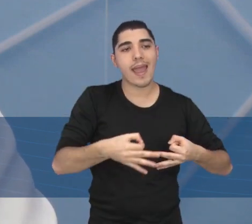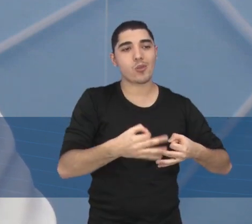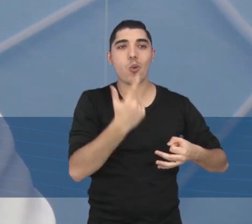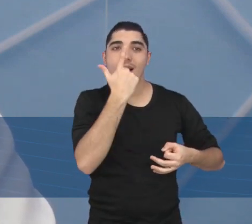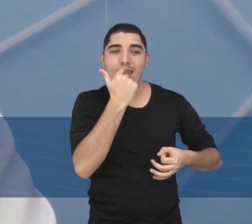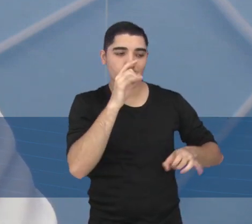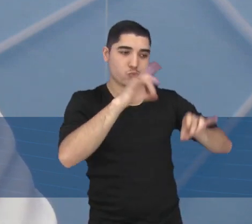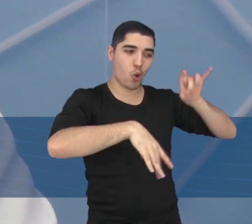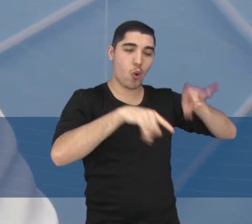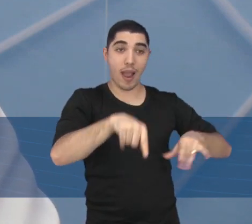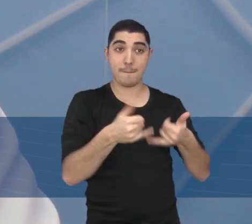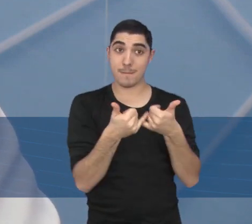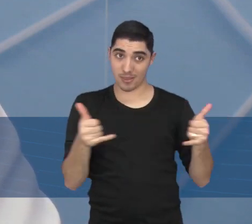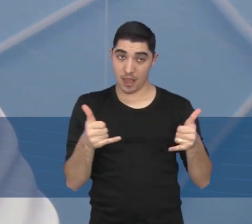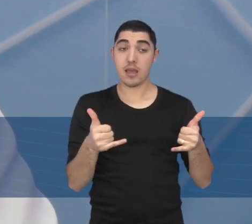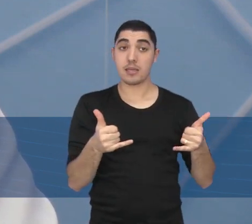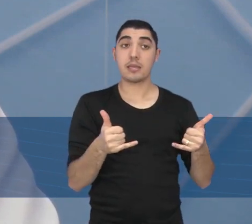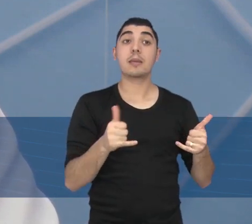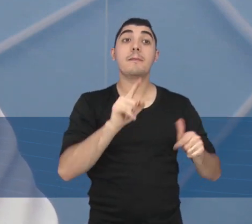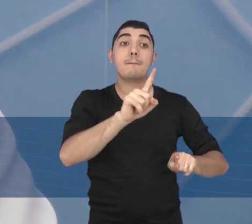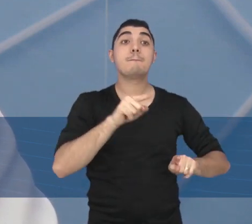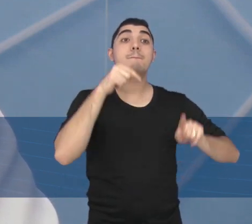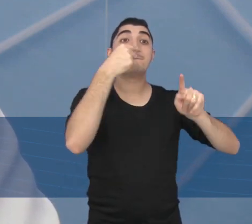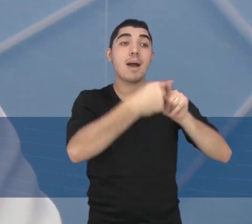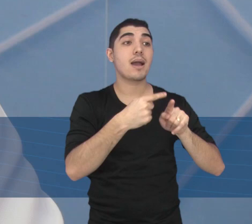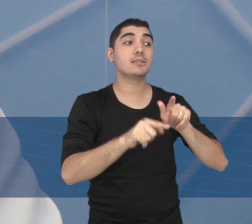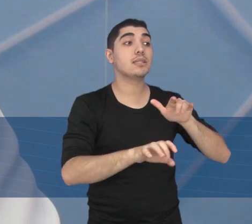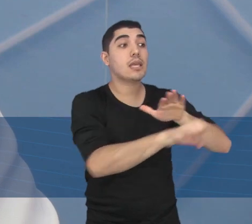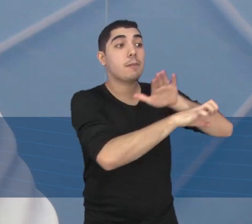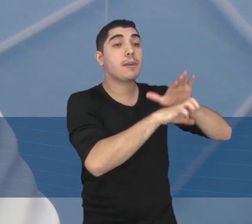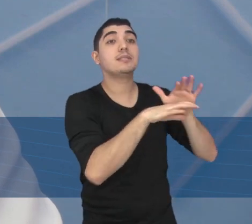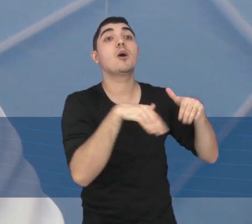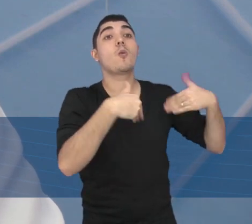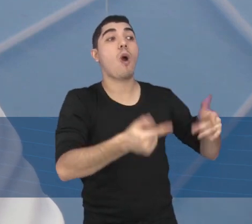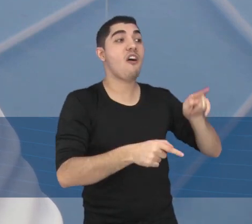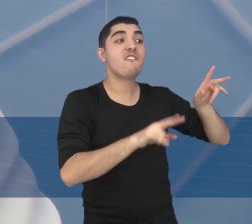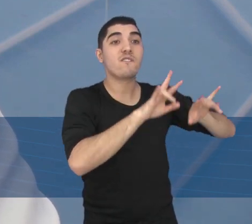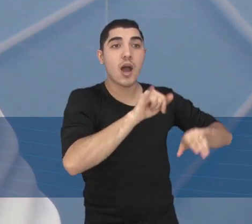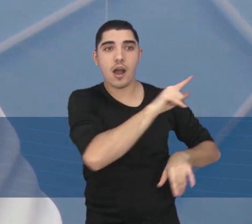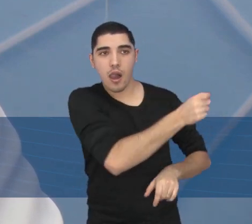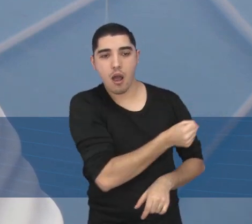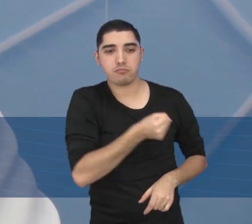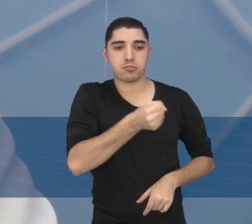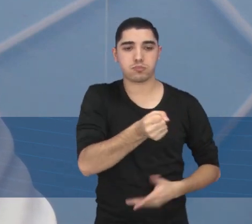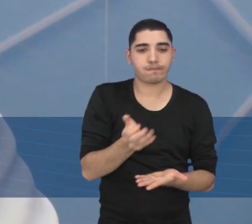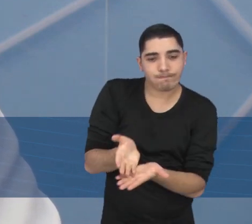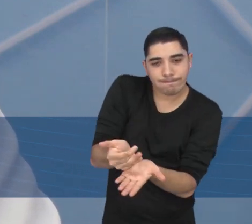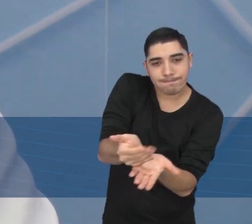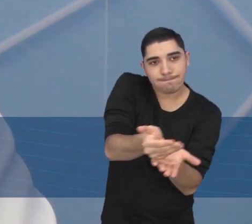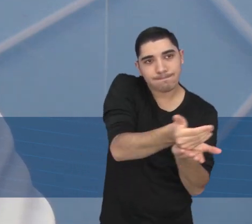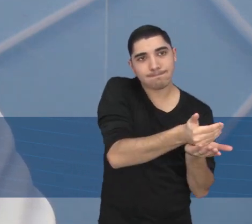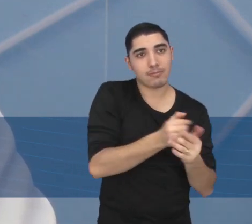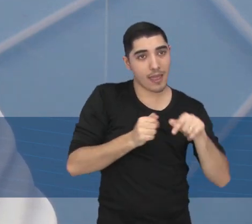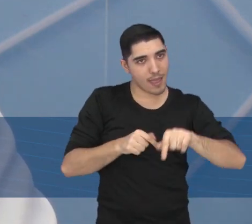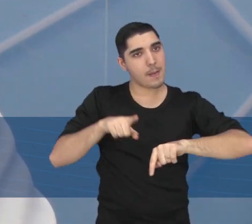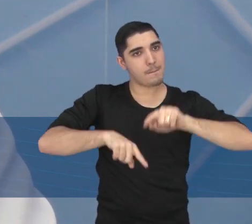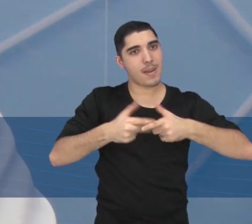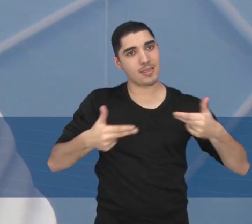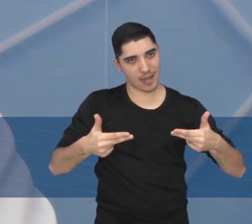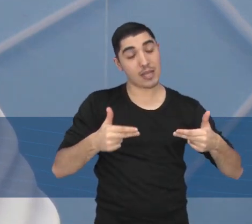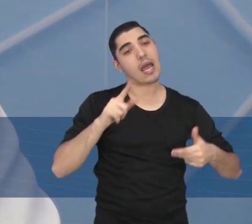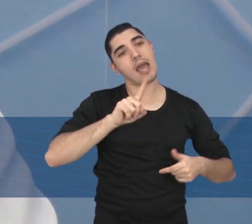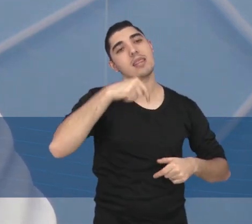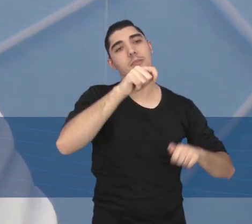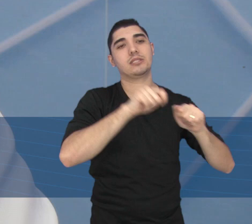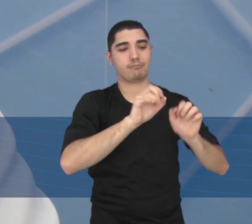depois contratam também os operadores da logística reversa, as empresas que vão fazer a coleta, o transporte desses equipamentos e a